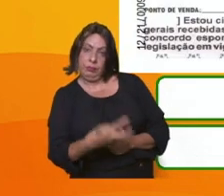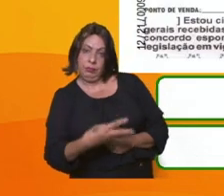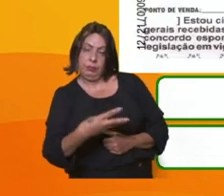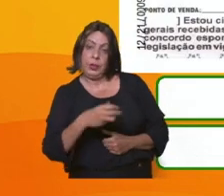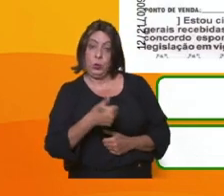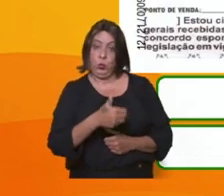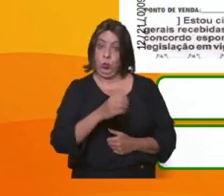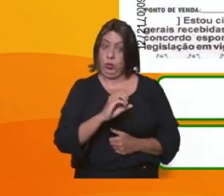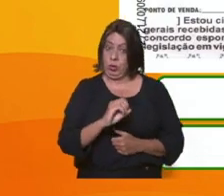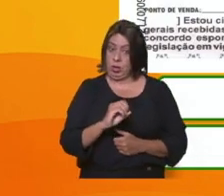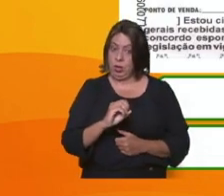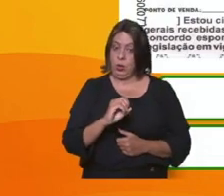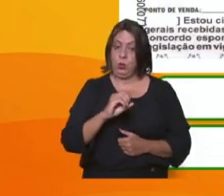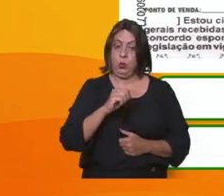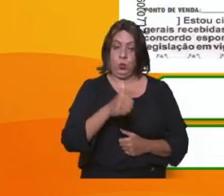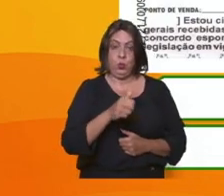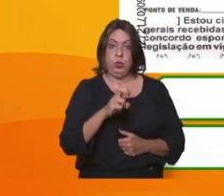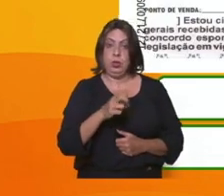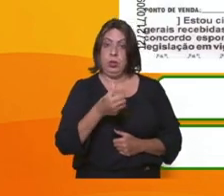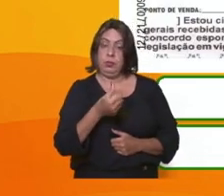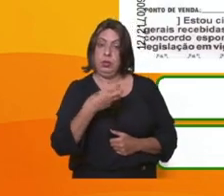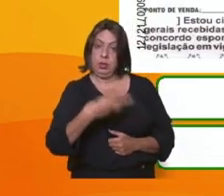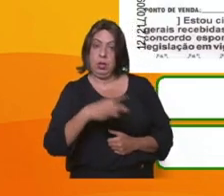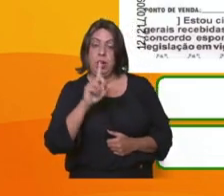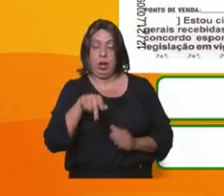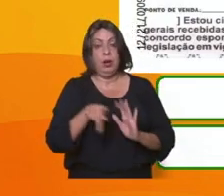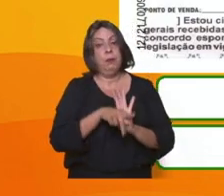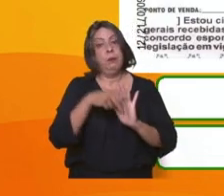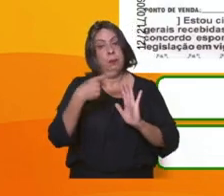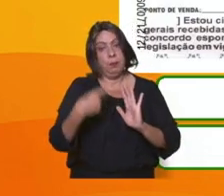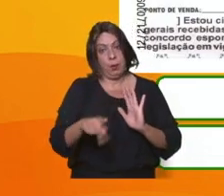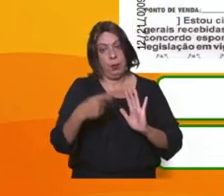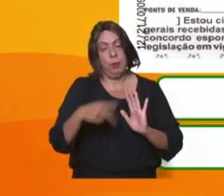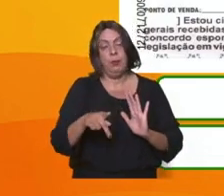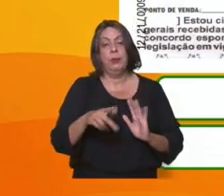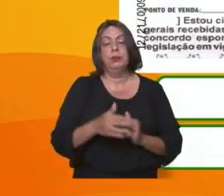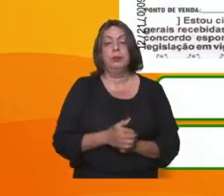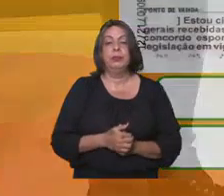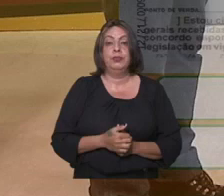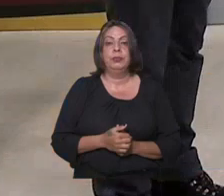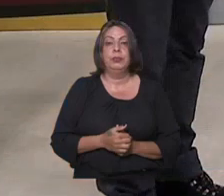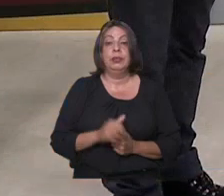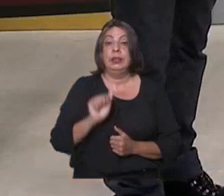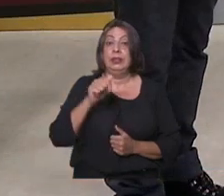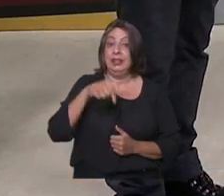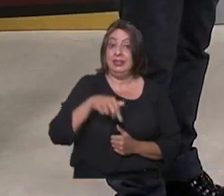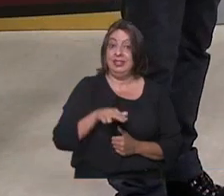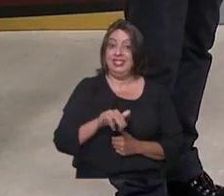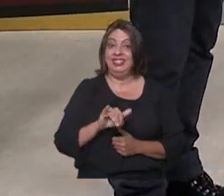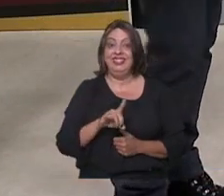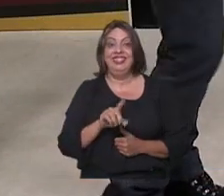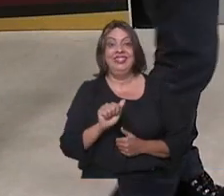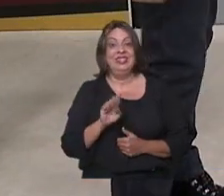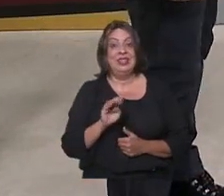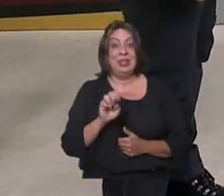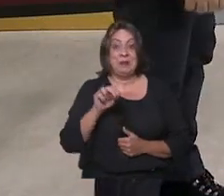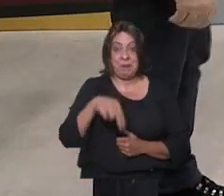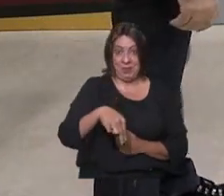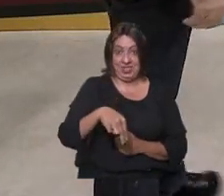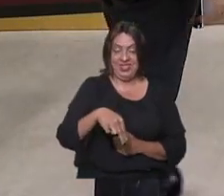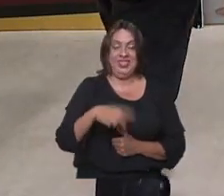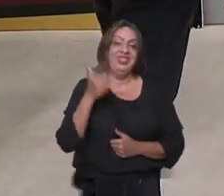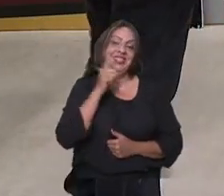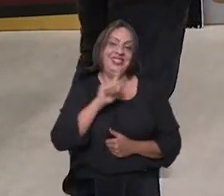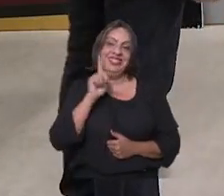101563, 101563. Ele é de Aquidaban, lá da regional Aquidaban mesmo, e levou R$500. E